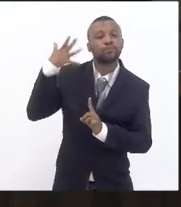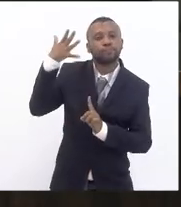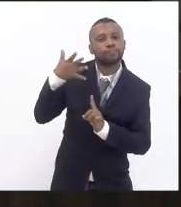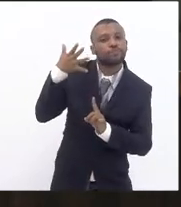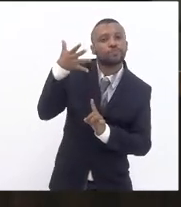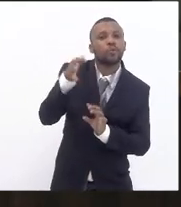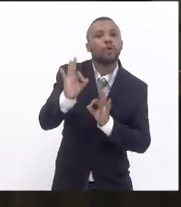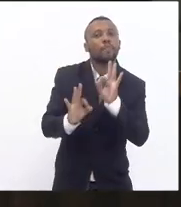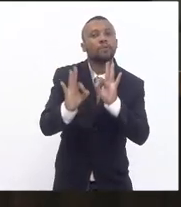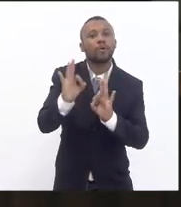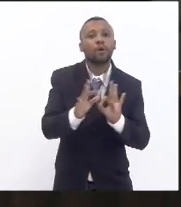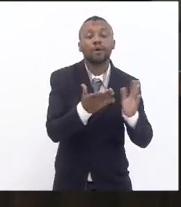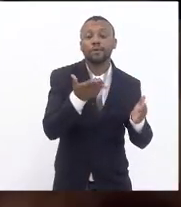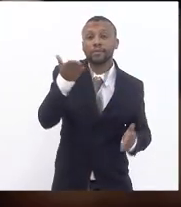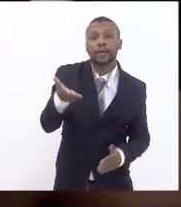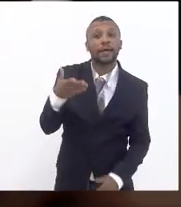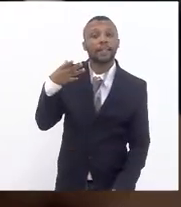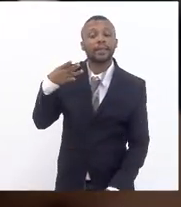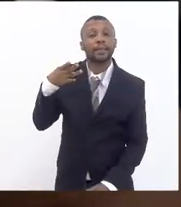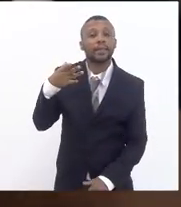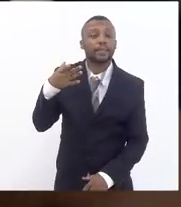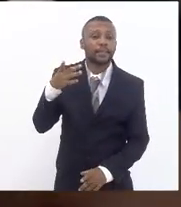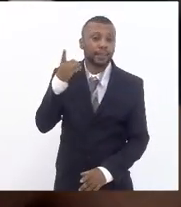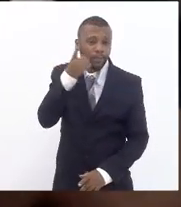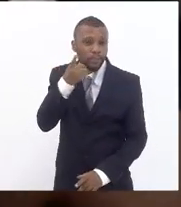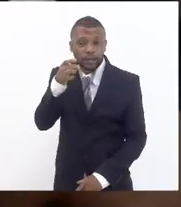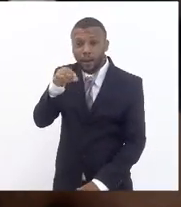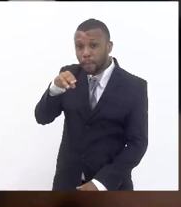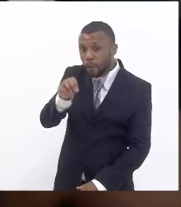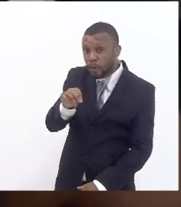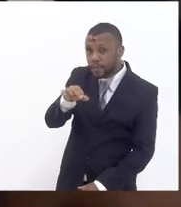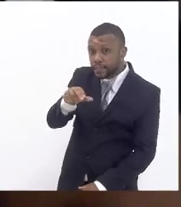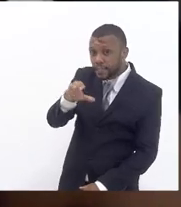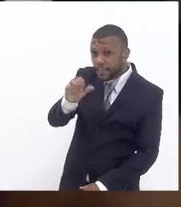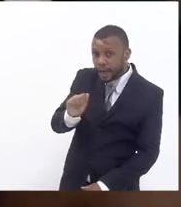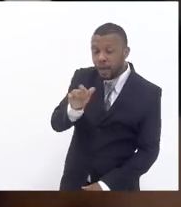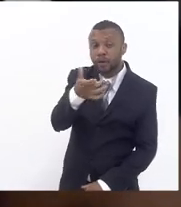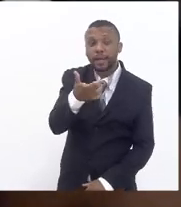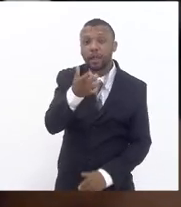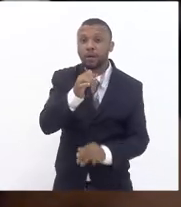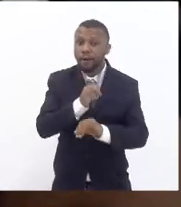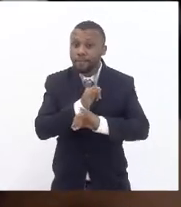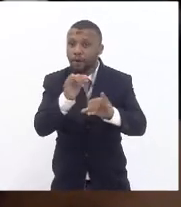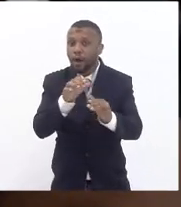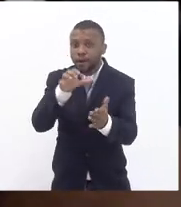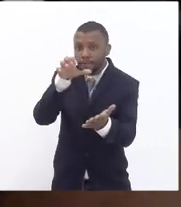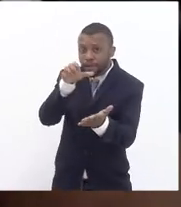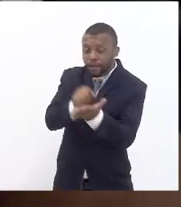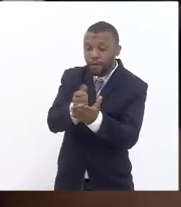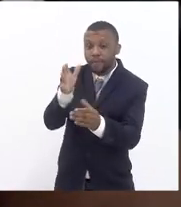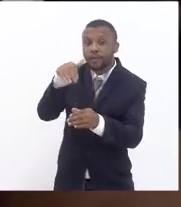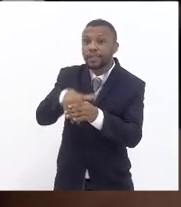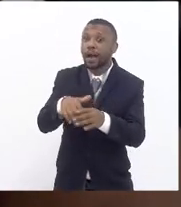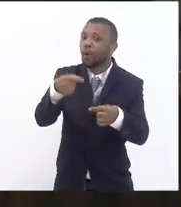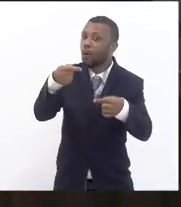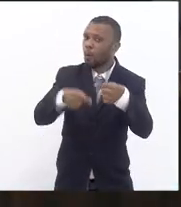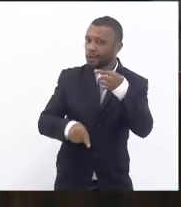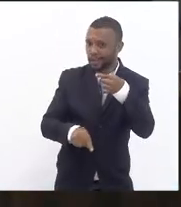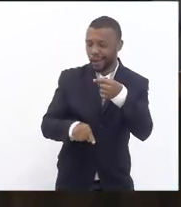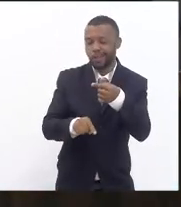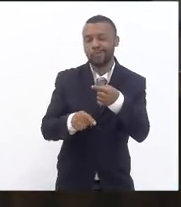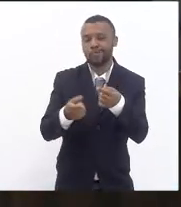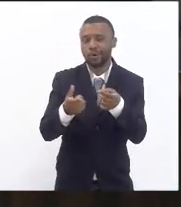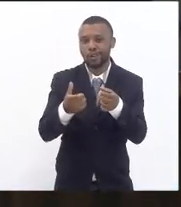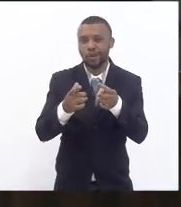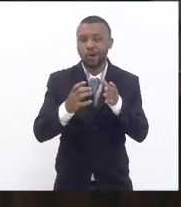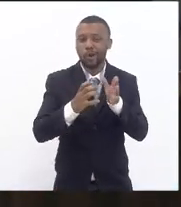ordem, deputada Mônica Francisco. Deputada Mônica Francisco, para consignar o voto contrário da bancada do PSOL. Bancada do